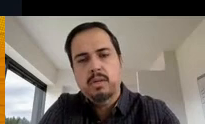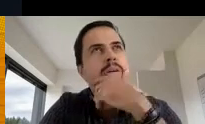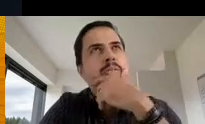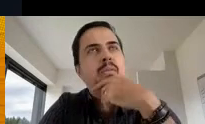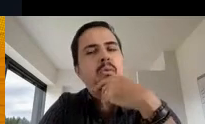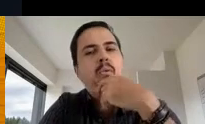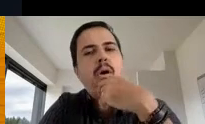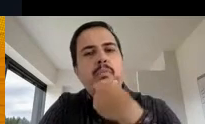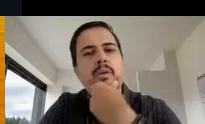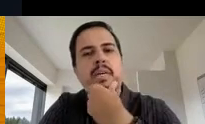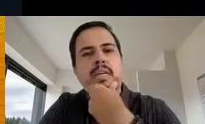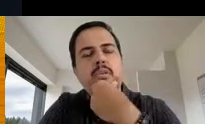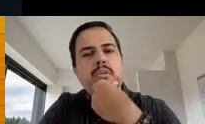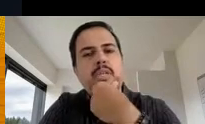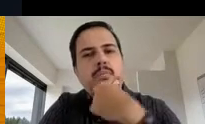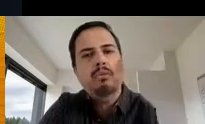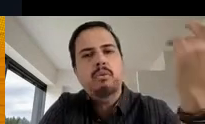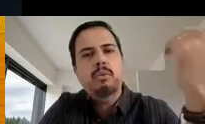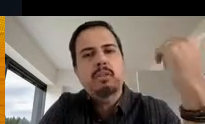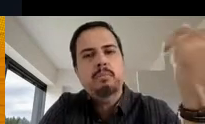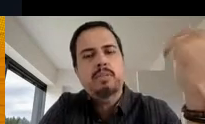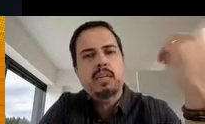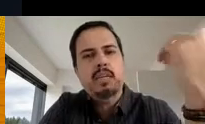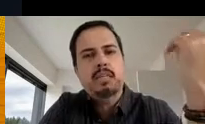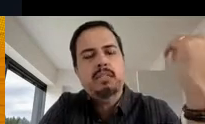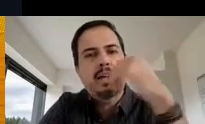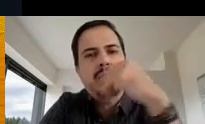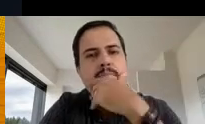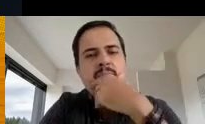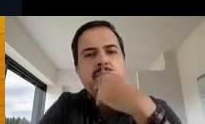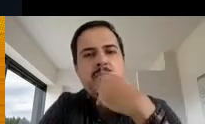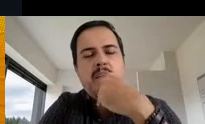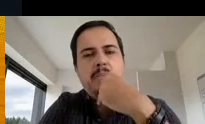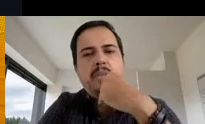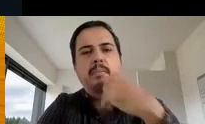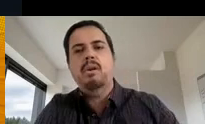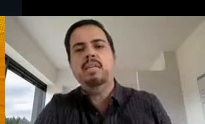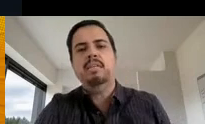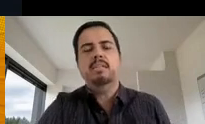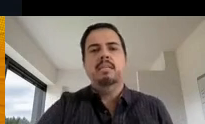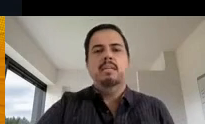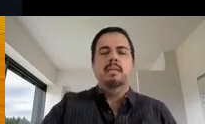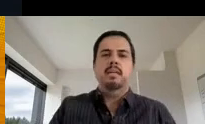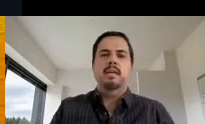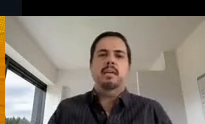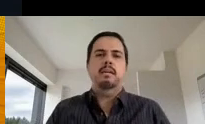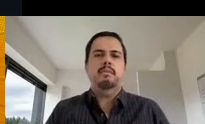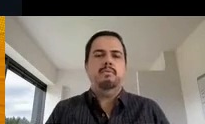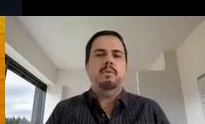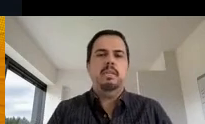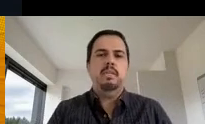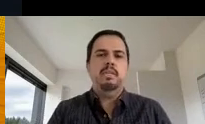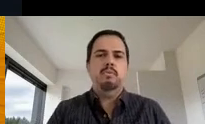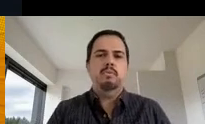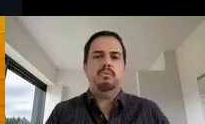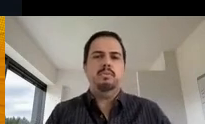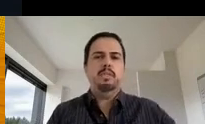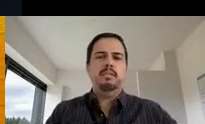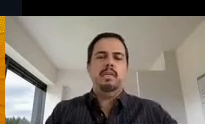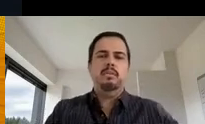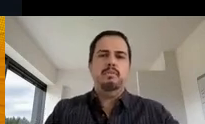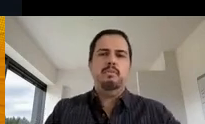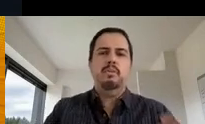né? Você teve um ano, não lembro qual, que o PIB cresceu 7%, foi o ano de toda aquela crise da da marolinha, o ano